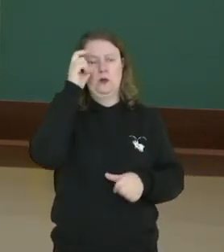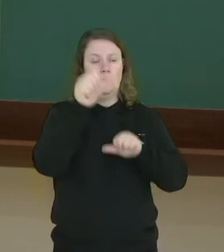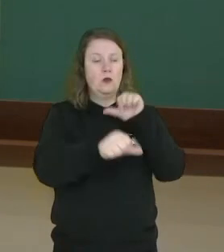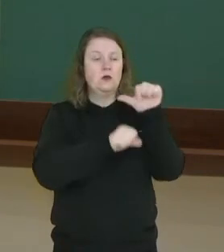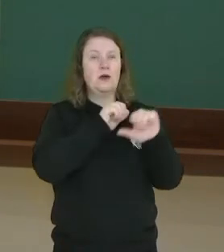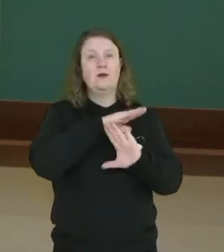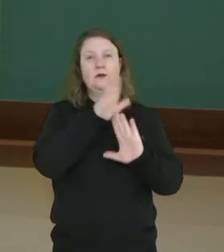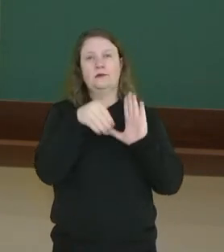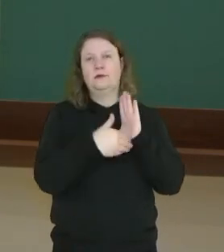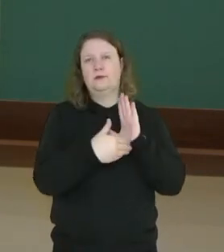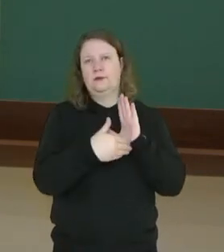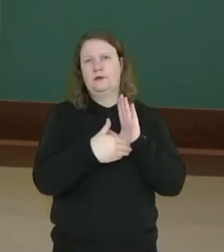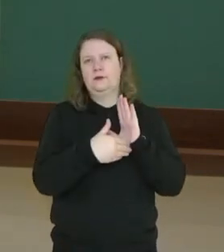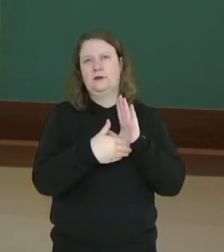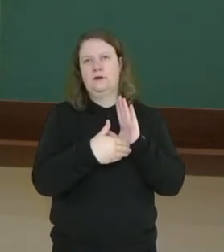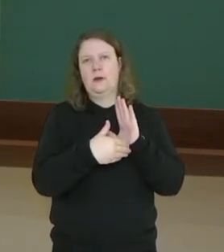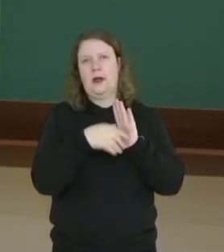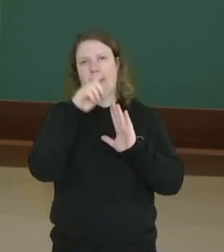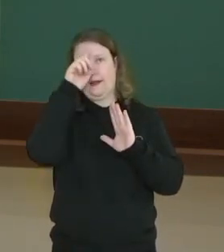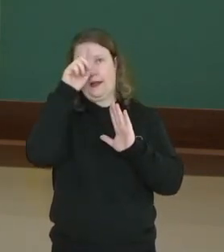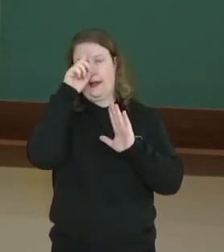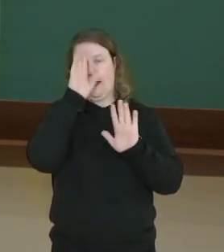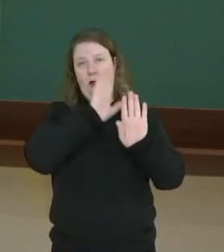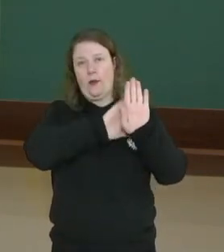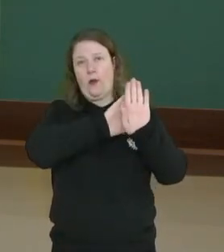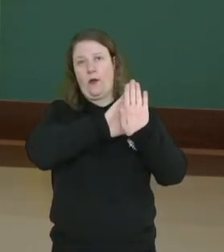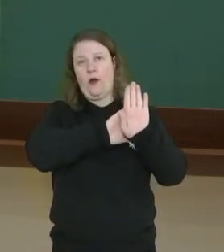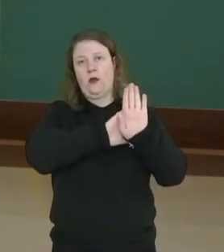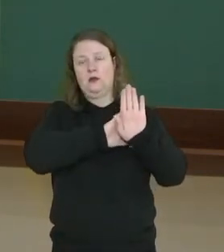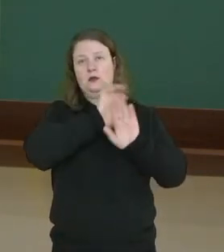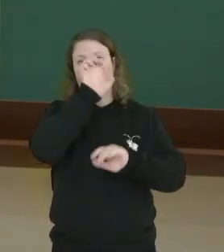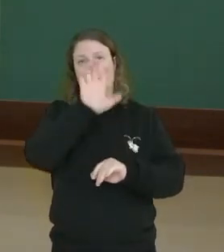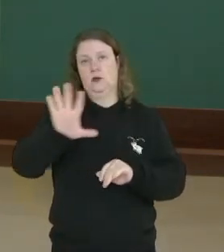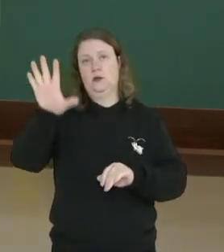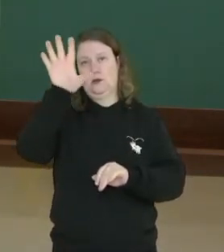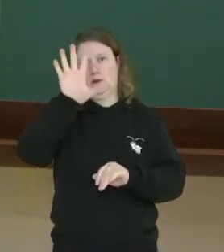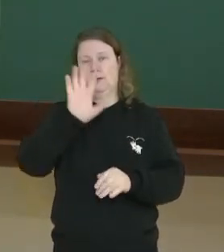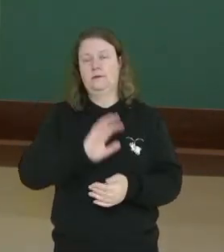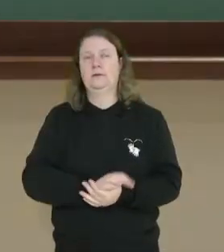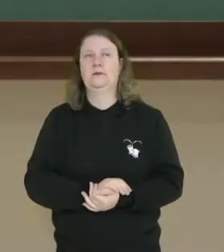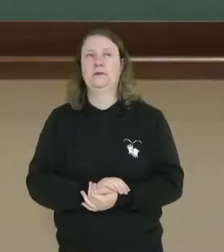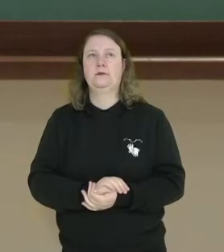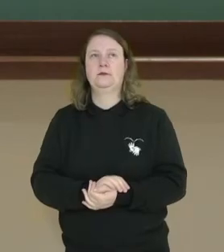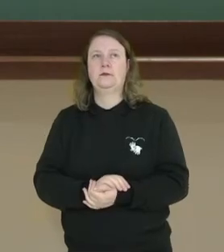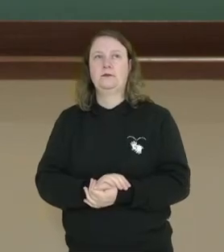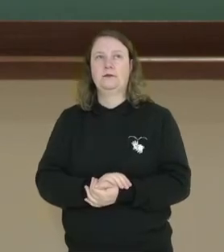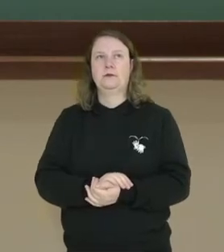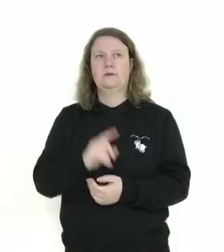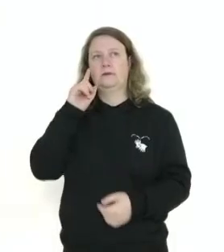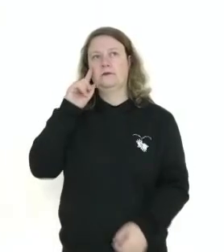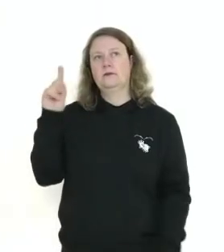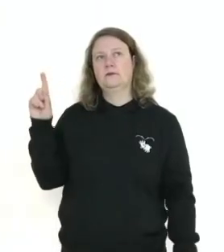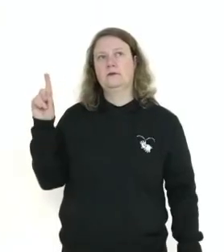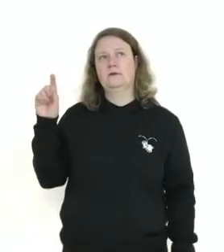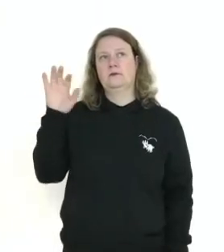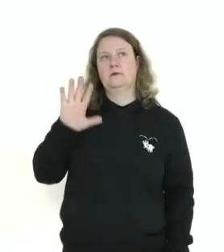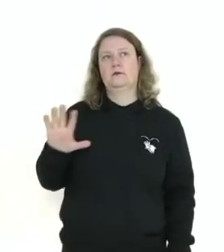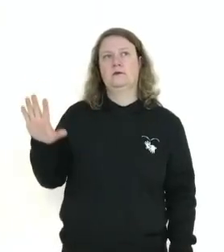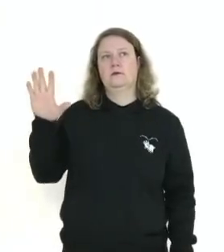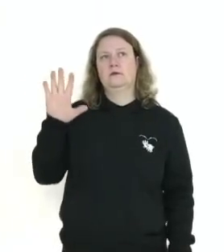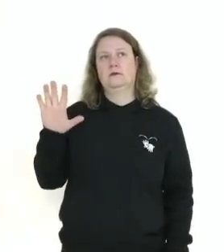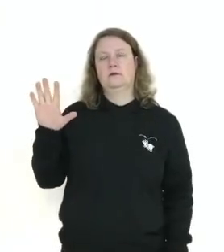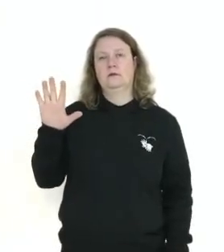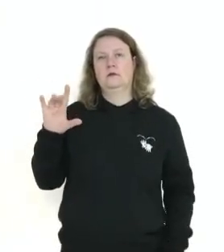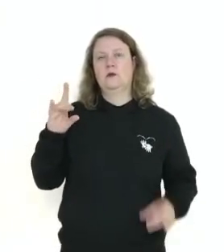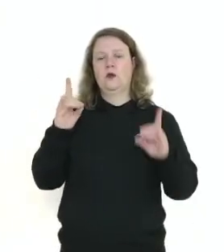desejavam então esses europeus portugueses que chegaram aqui. Aqui a gente tem uma imagem de um funeral dos Bororos em